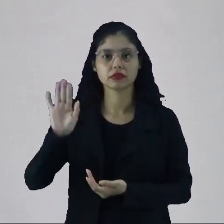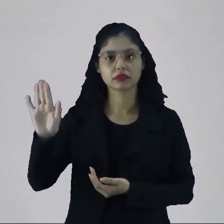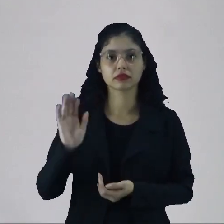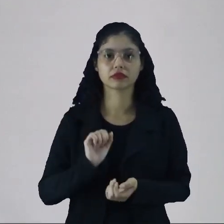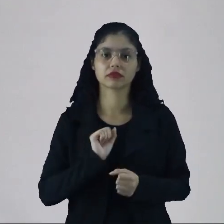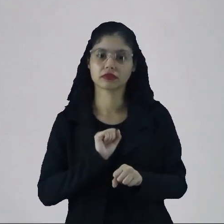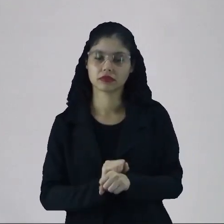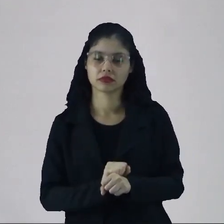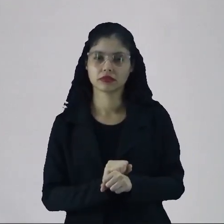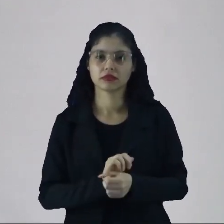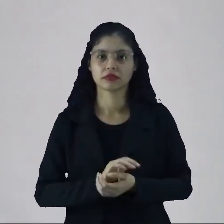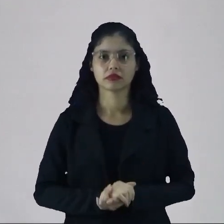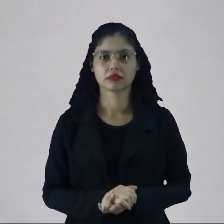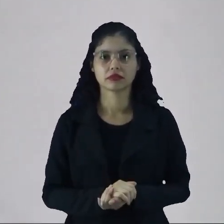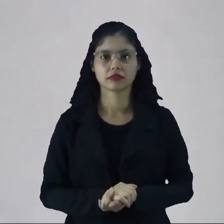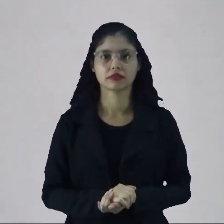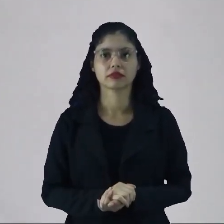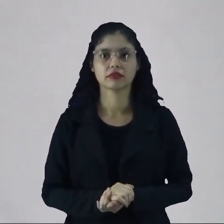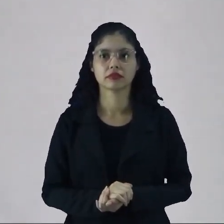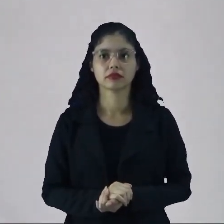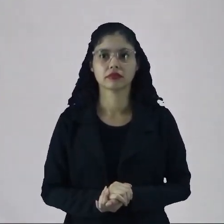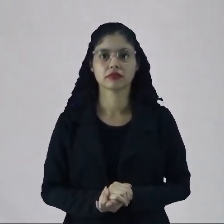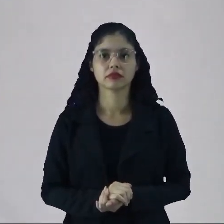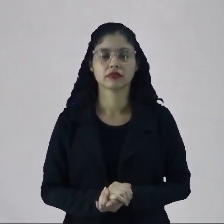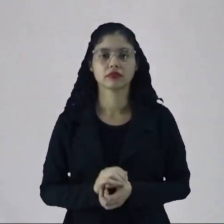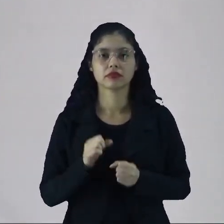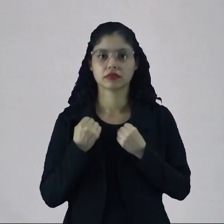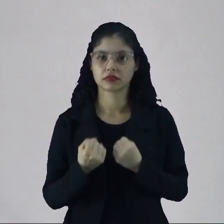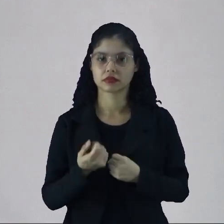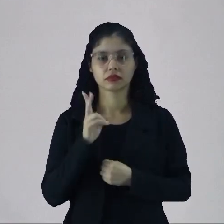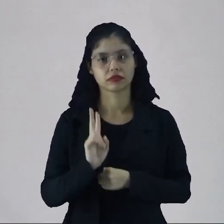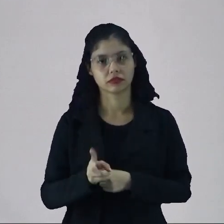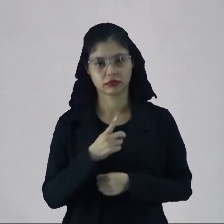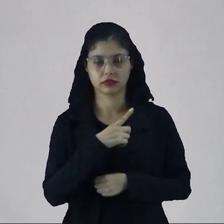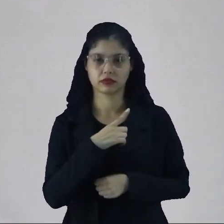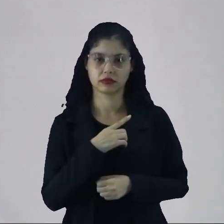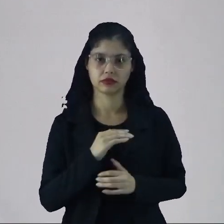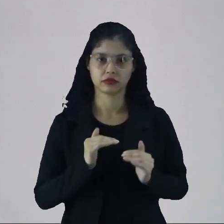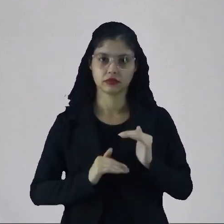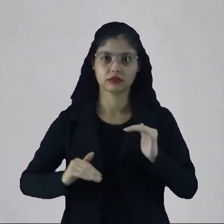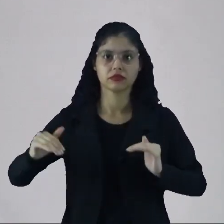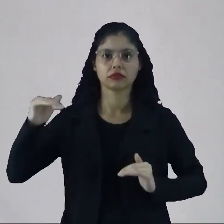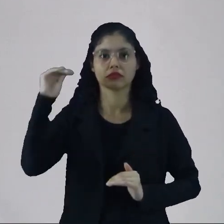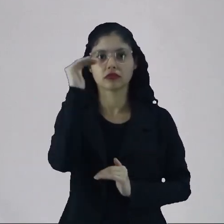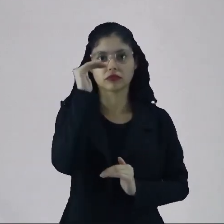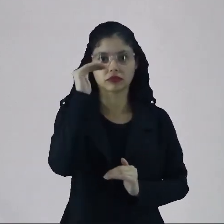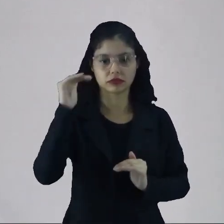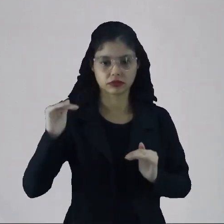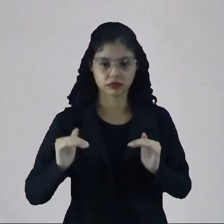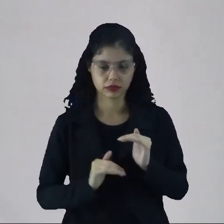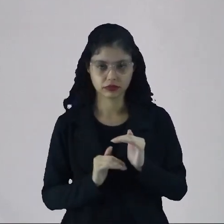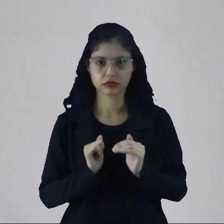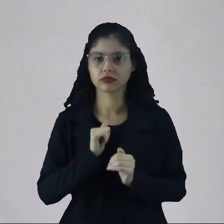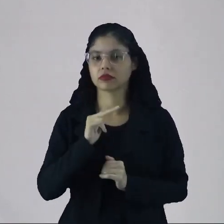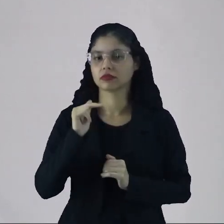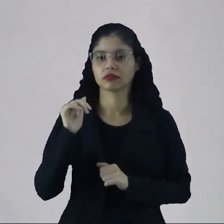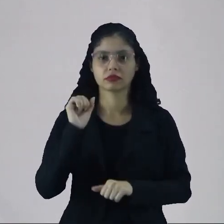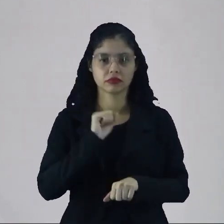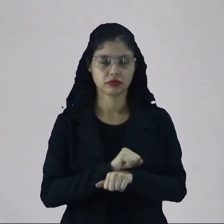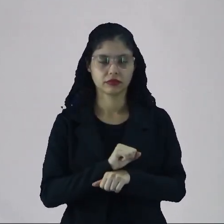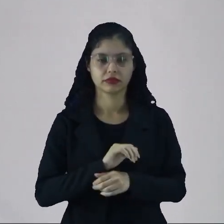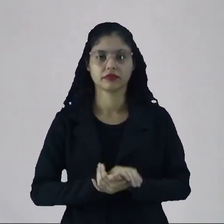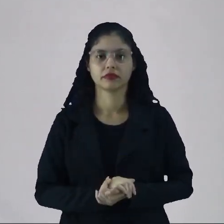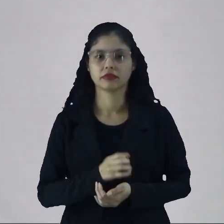setor estável ali. Peso, tá? Ele tem essa sequência. Ou ele sobe ou ele desce. Ele nunca para